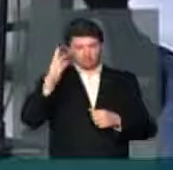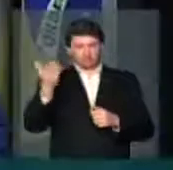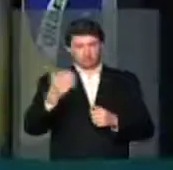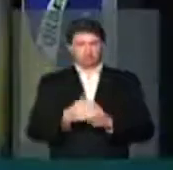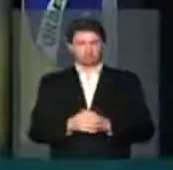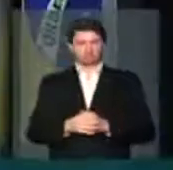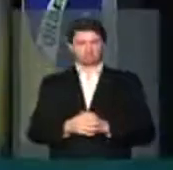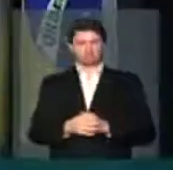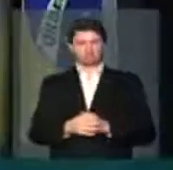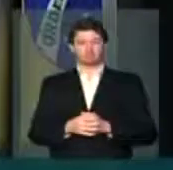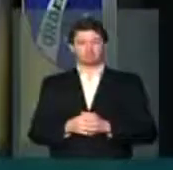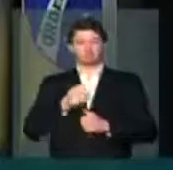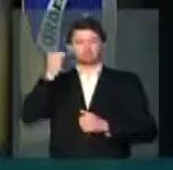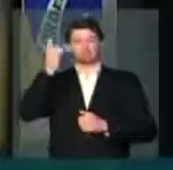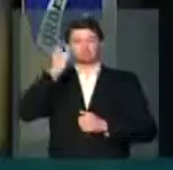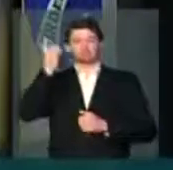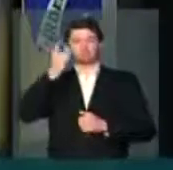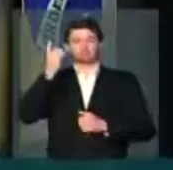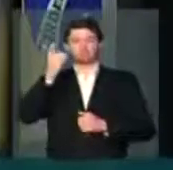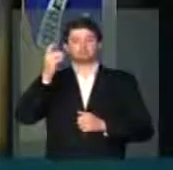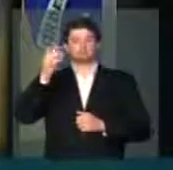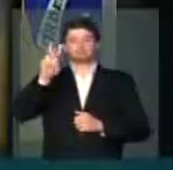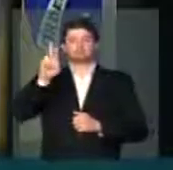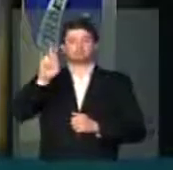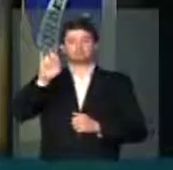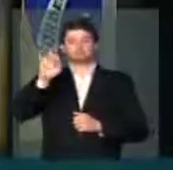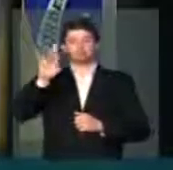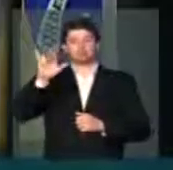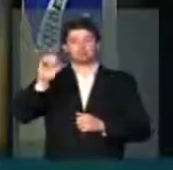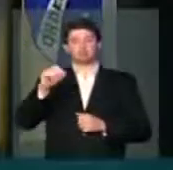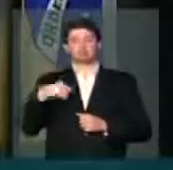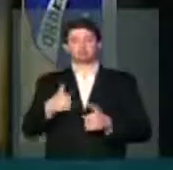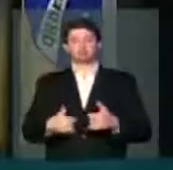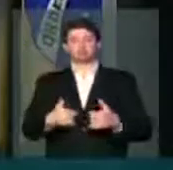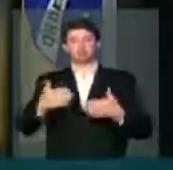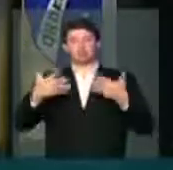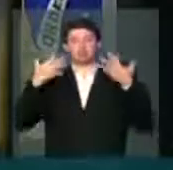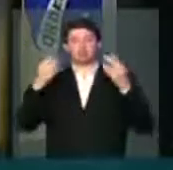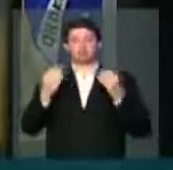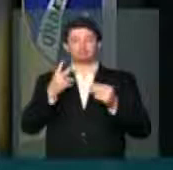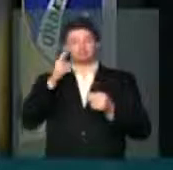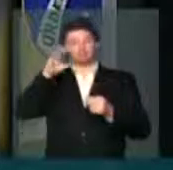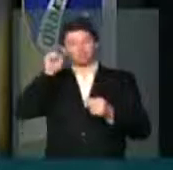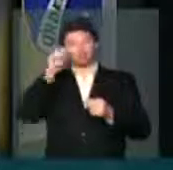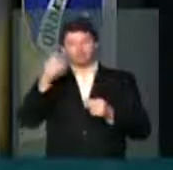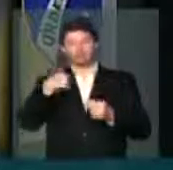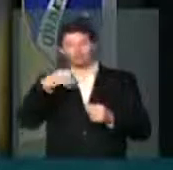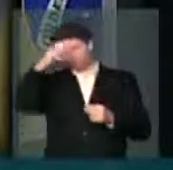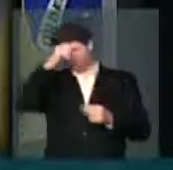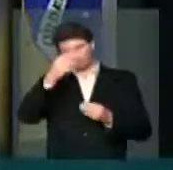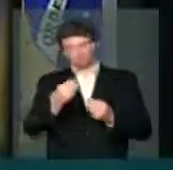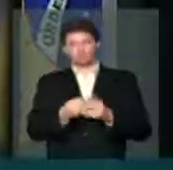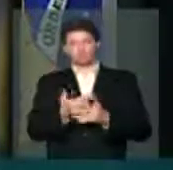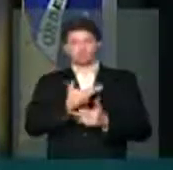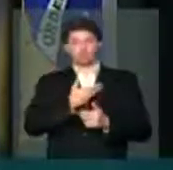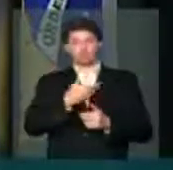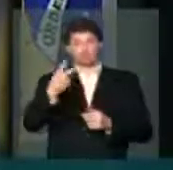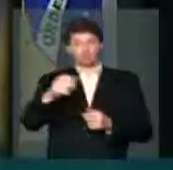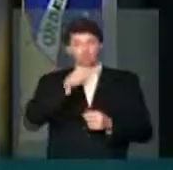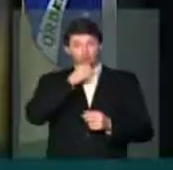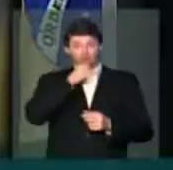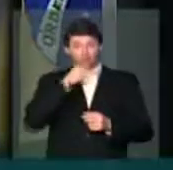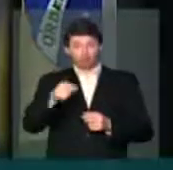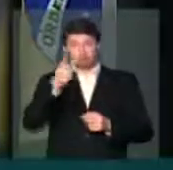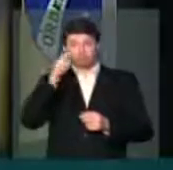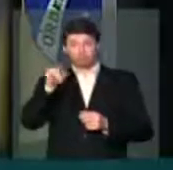obrigado. Deputado Arthur Vigílio, é uma alegria muito grande ouvi-lo. Aprendi a ser amigo do seu avô, do